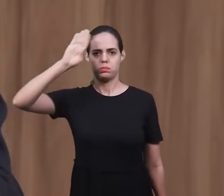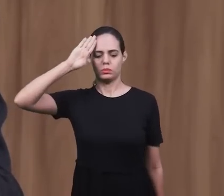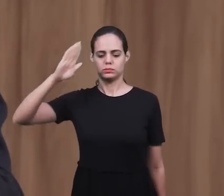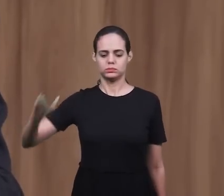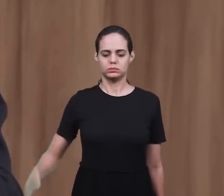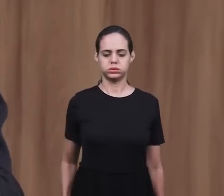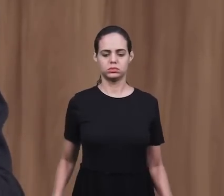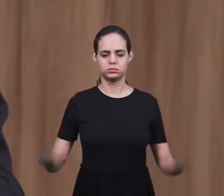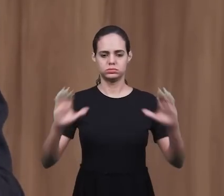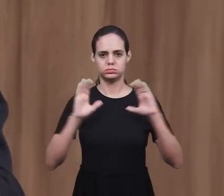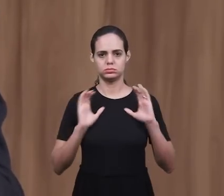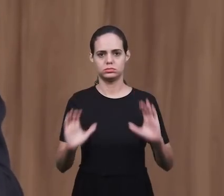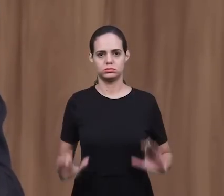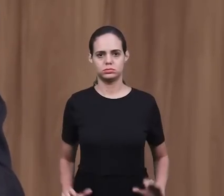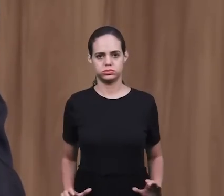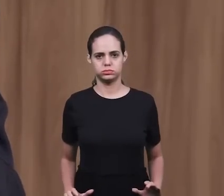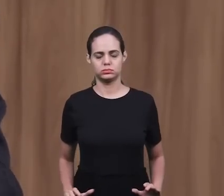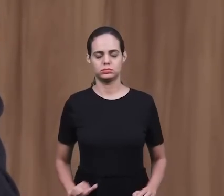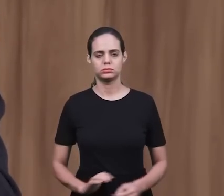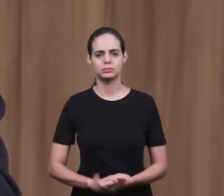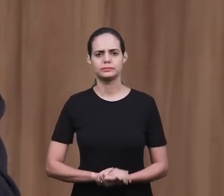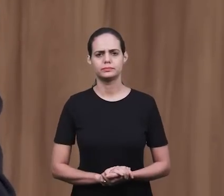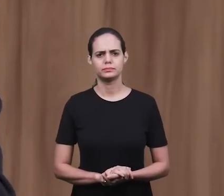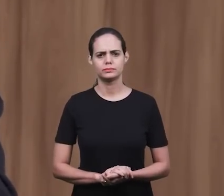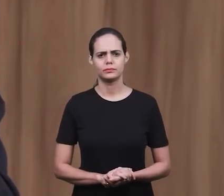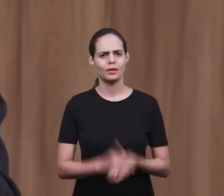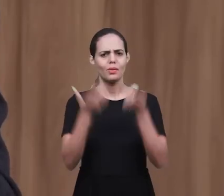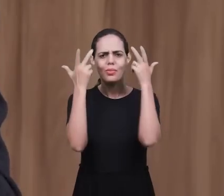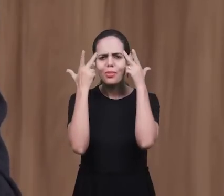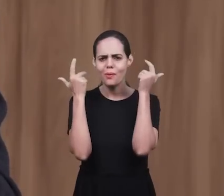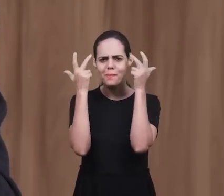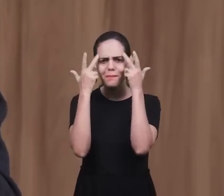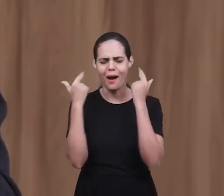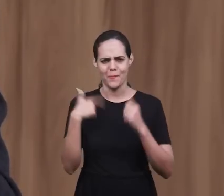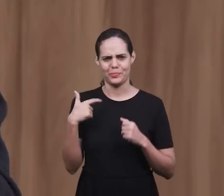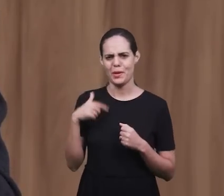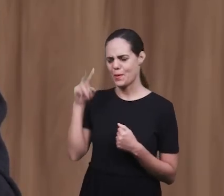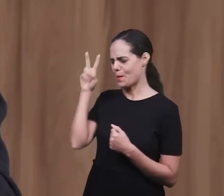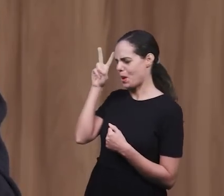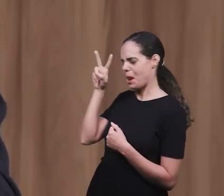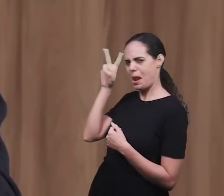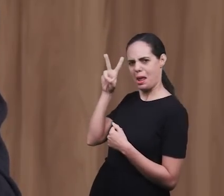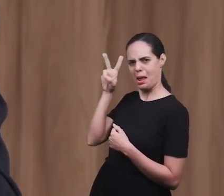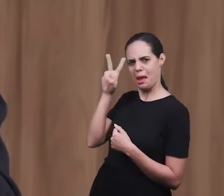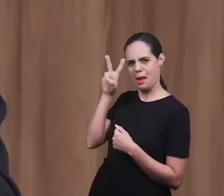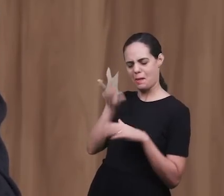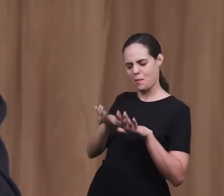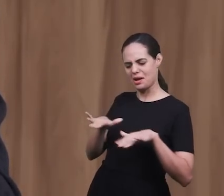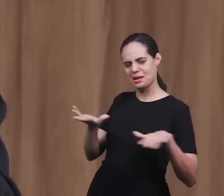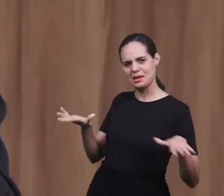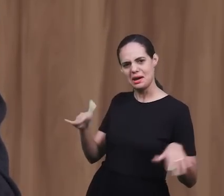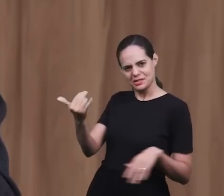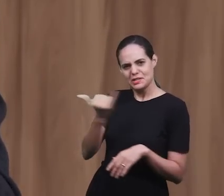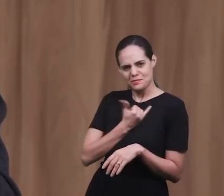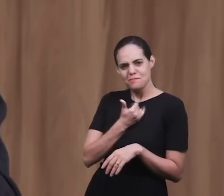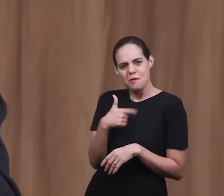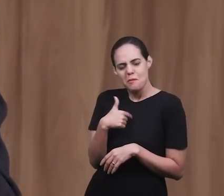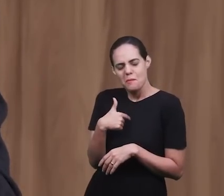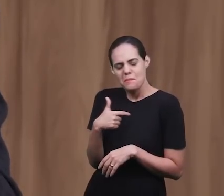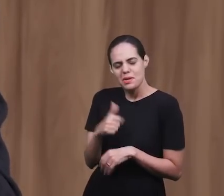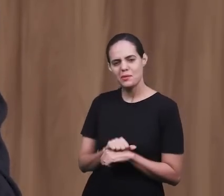É natural isso. Eu me lembro até de uma criança que me falou uma vez que o pastor dessa